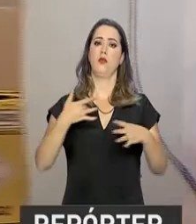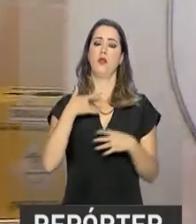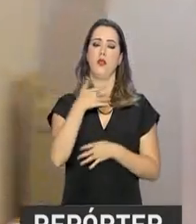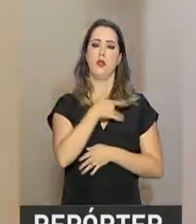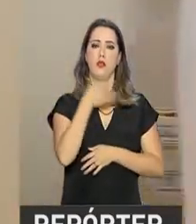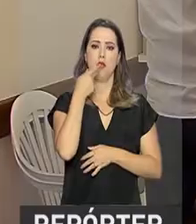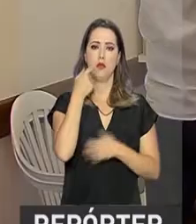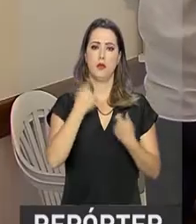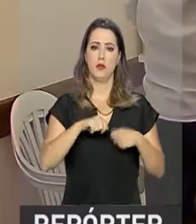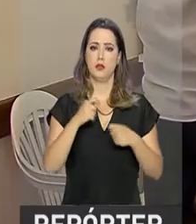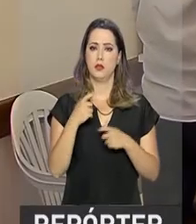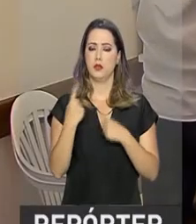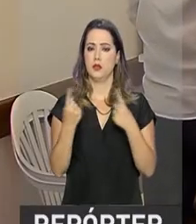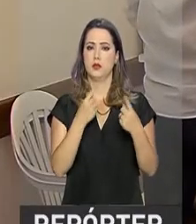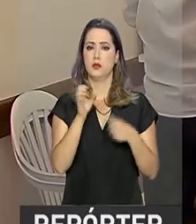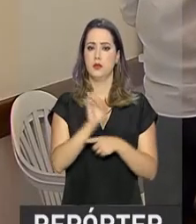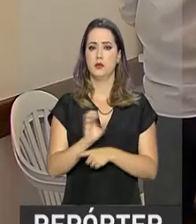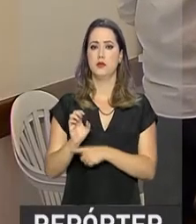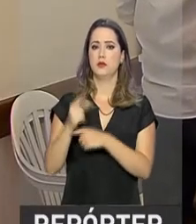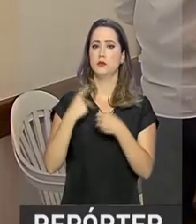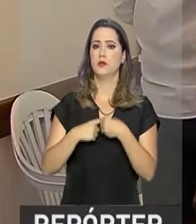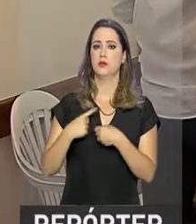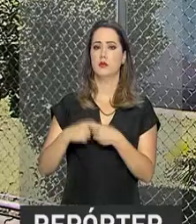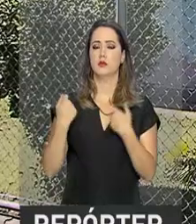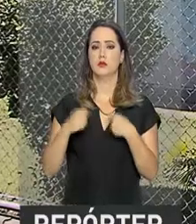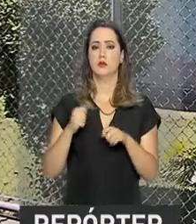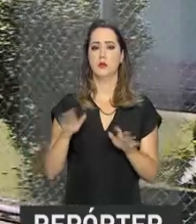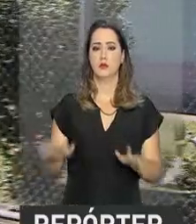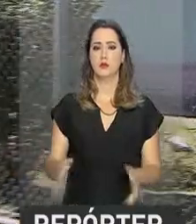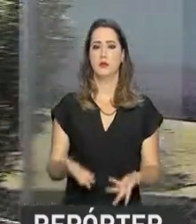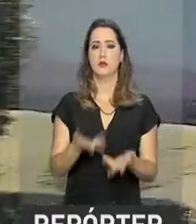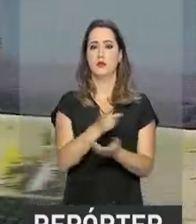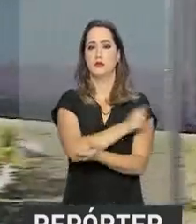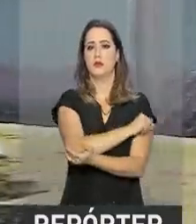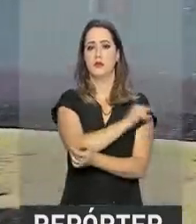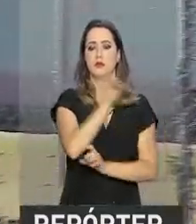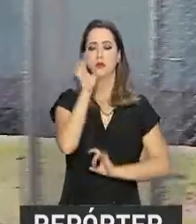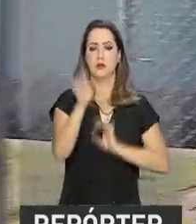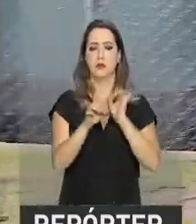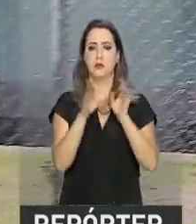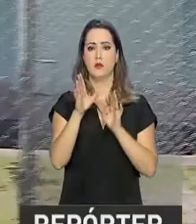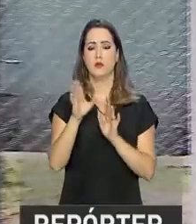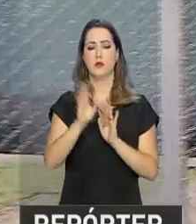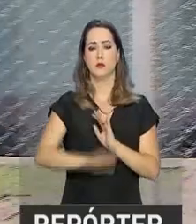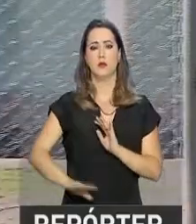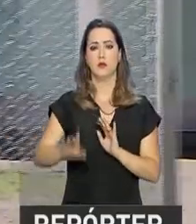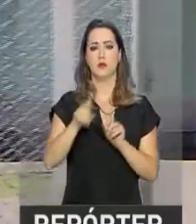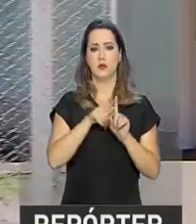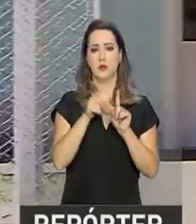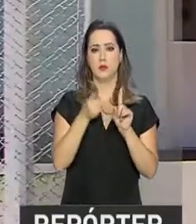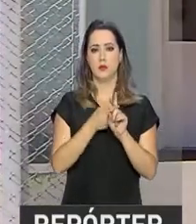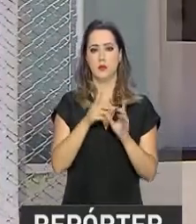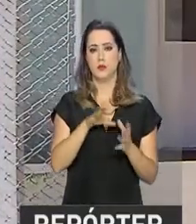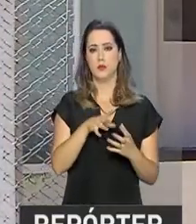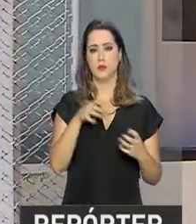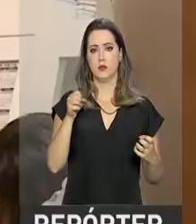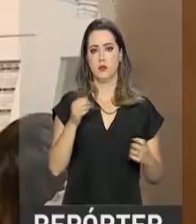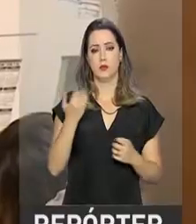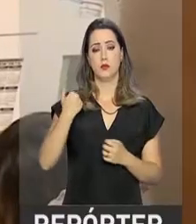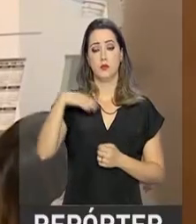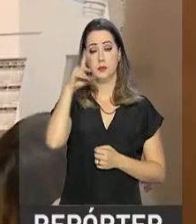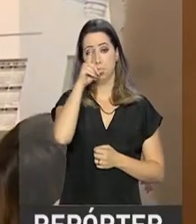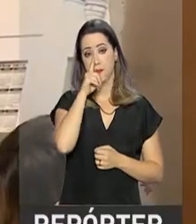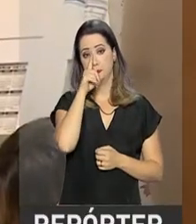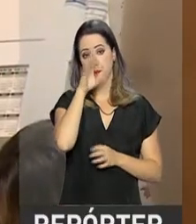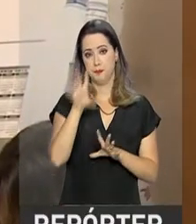de estados e municípios intensificarem a vacinação especialmente crianças gestantes e idosos que têm